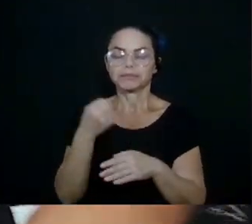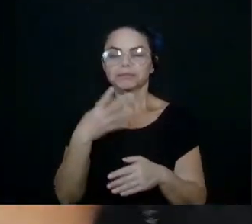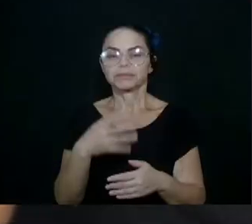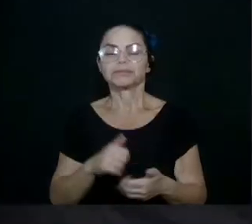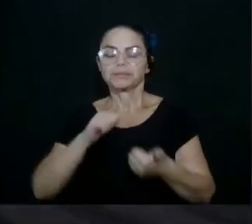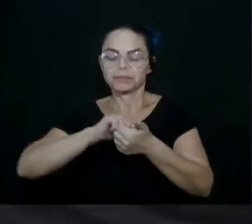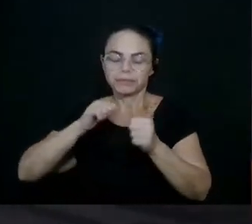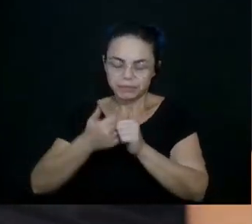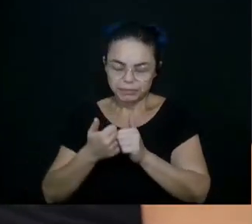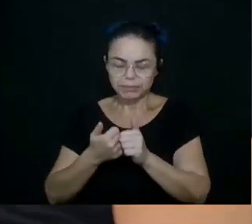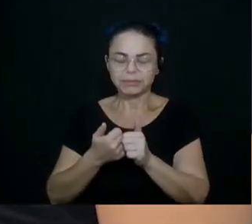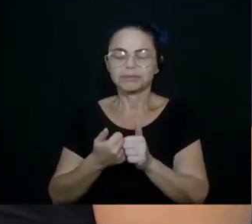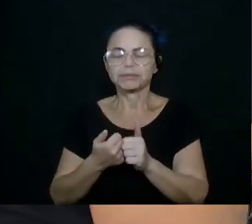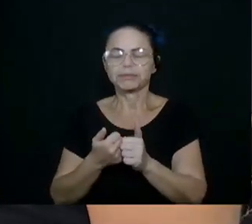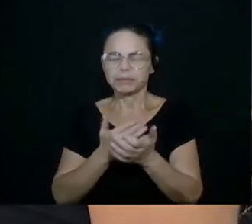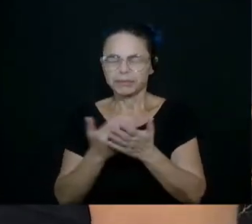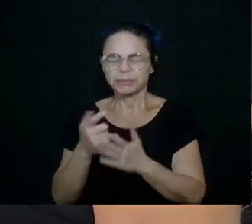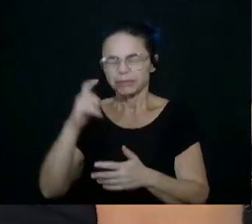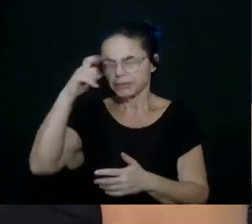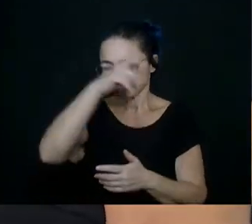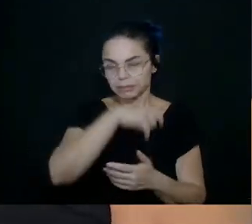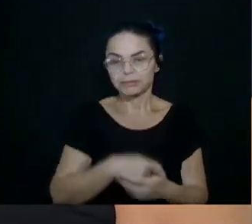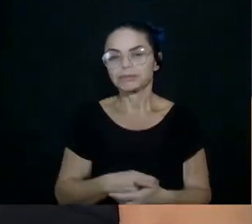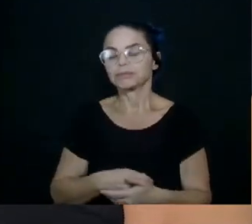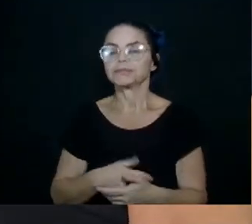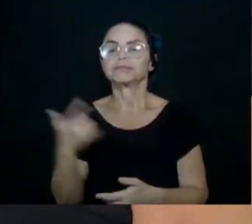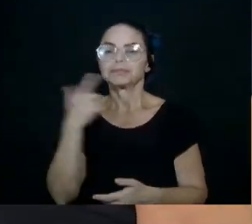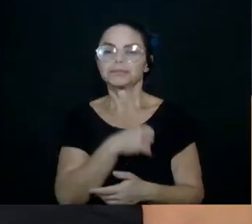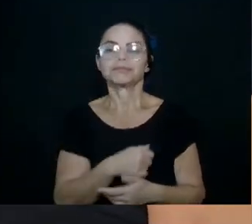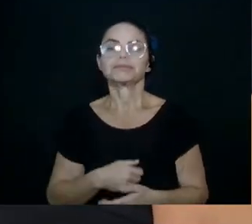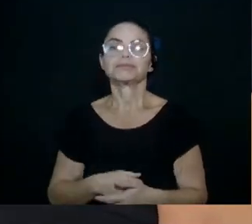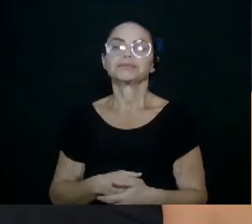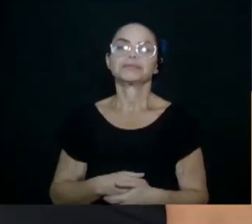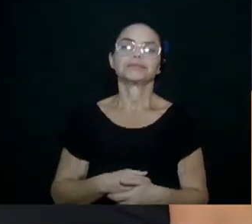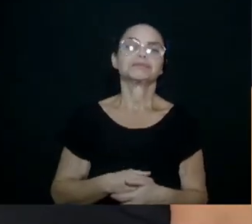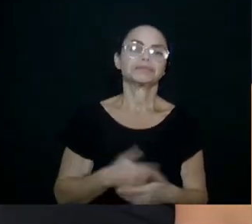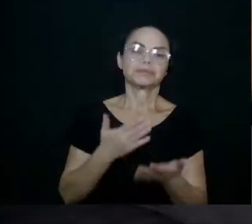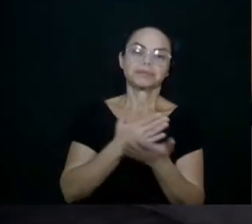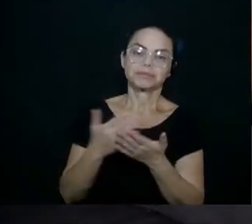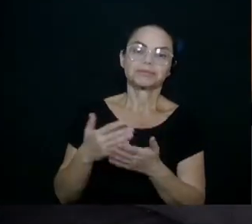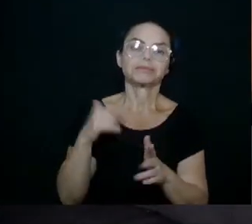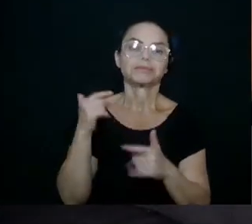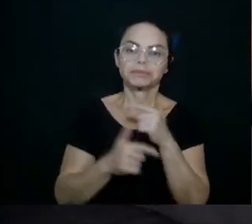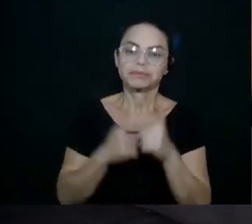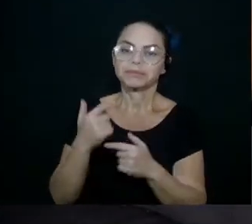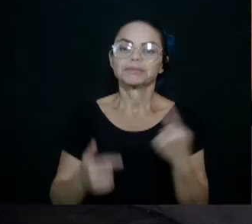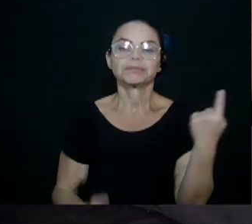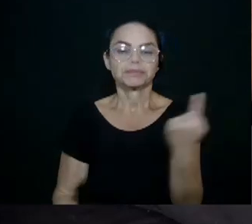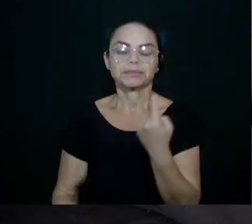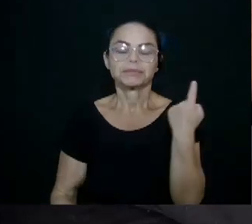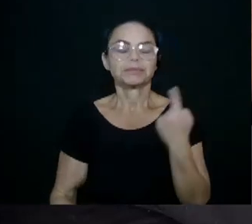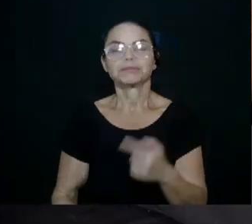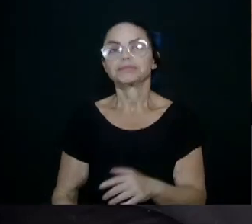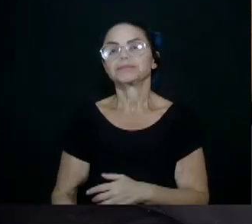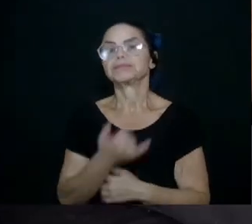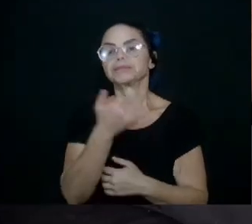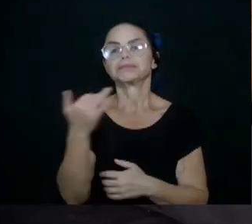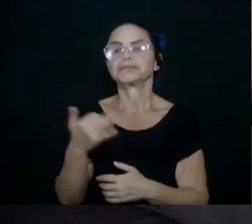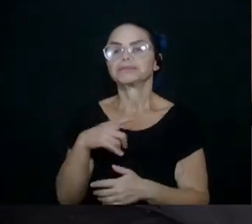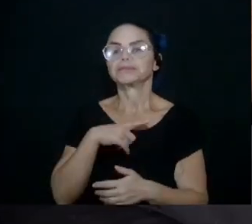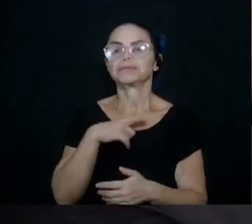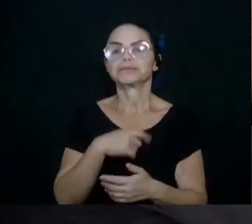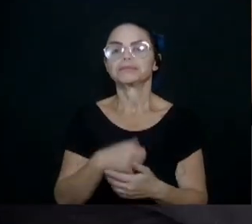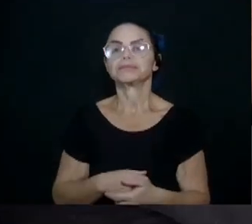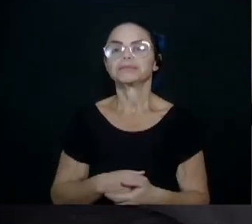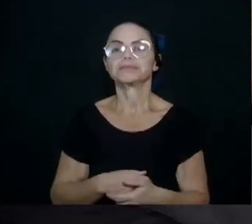começo foi um pouquinho difícil, mas deu certo. No começo você trabalhava sozinho? Sozinho. Hoje tem quantas pessoas com você? Hoje a gente está